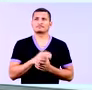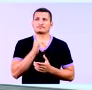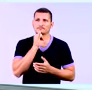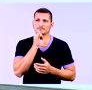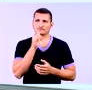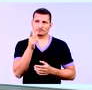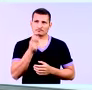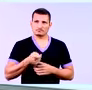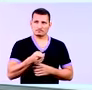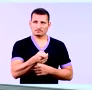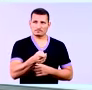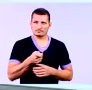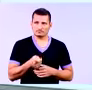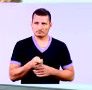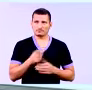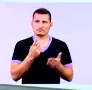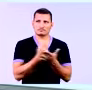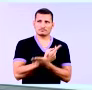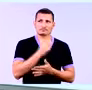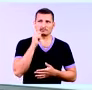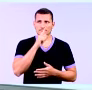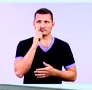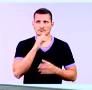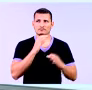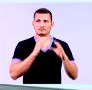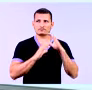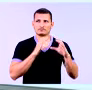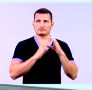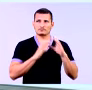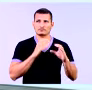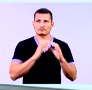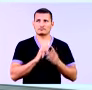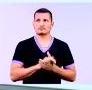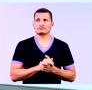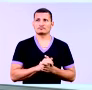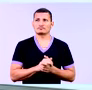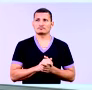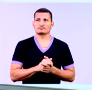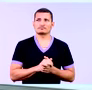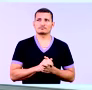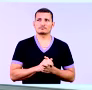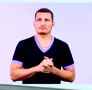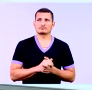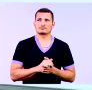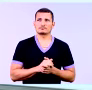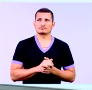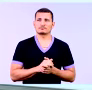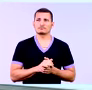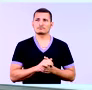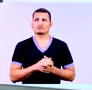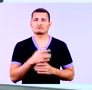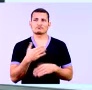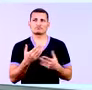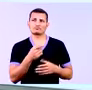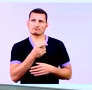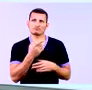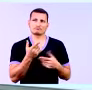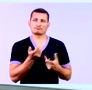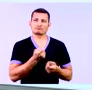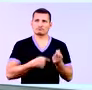durante a sua operação, acontece uma falha de comunicação. Tá? Então, naquele momento ali, a transação